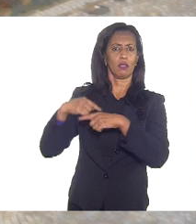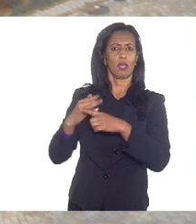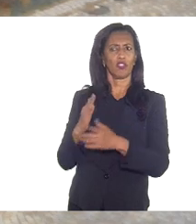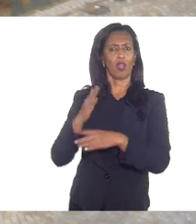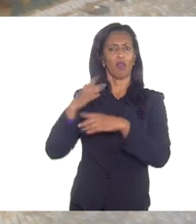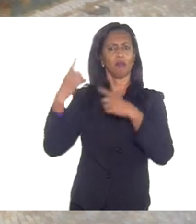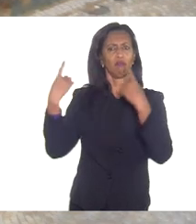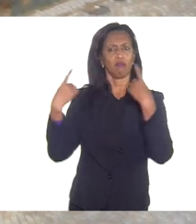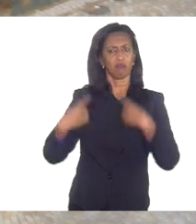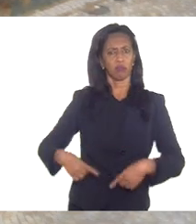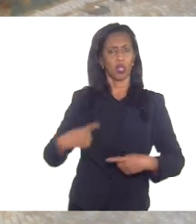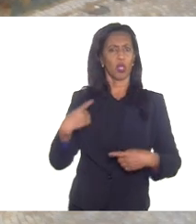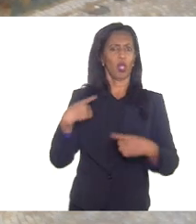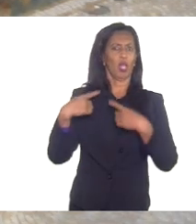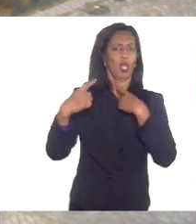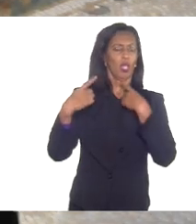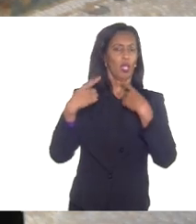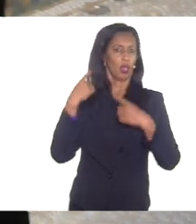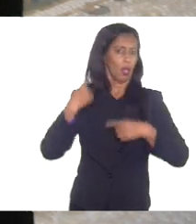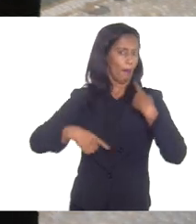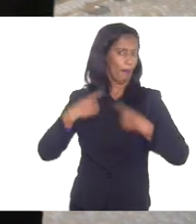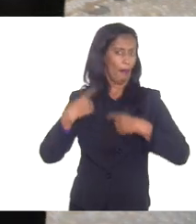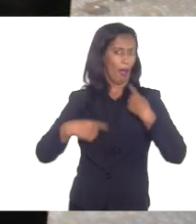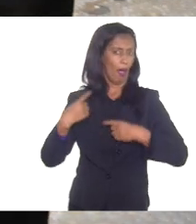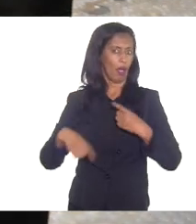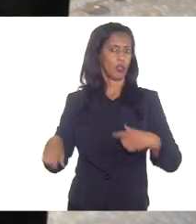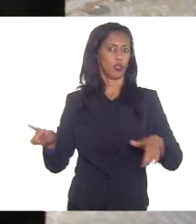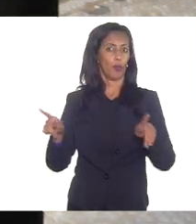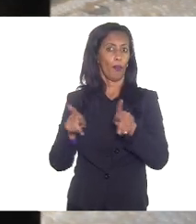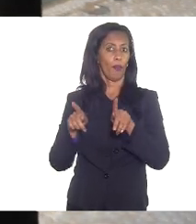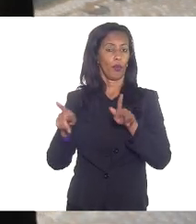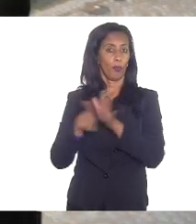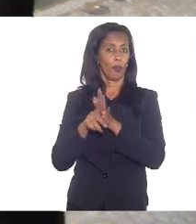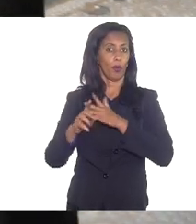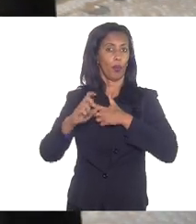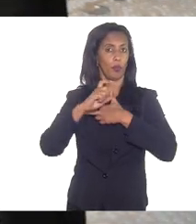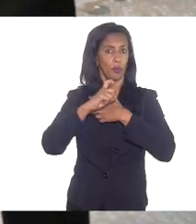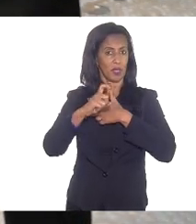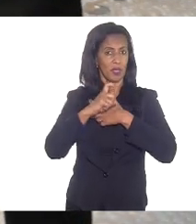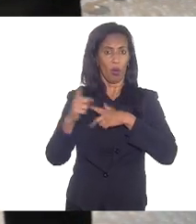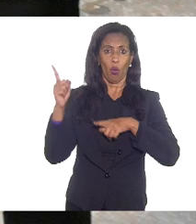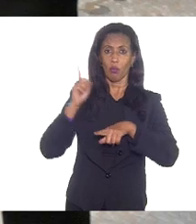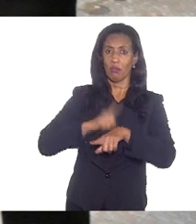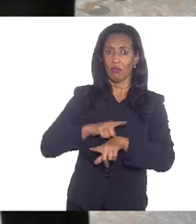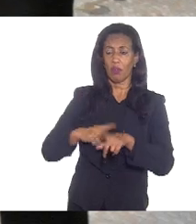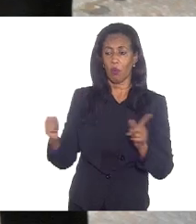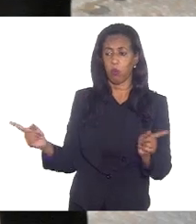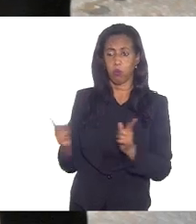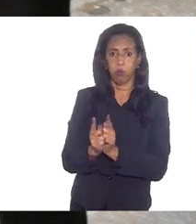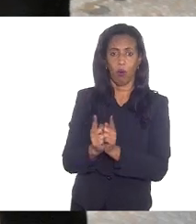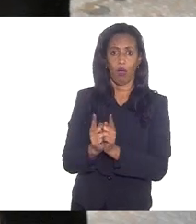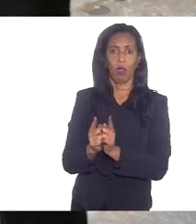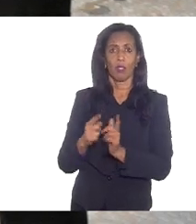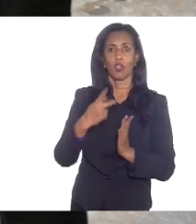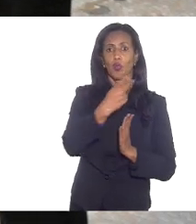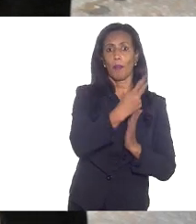debate, absolutamente uma mensagem do próprio Executivo, e, por um interstício muito pequeno de tempo, colocou a pauta para